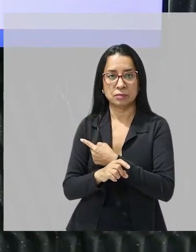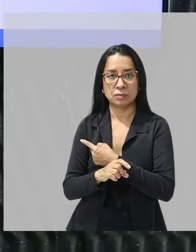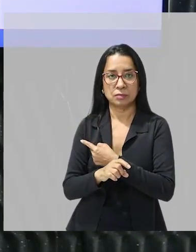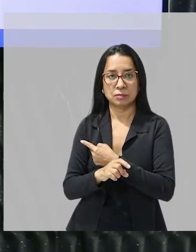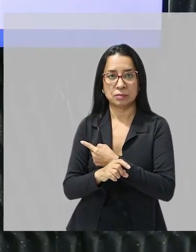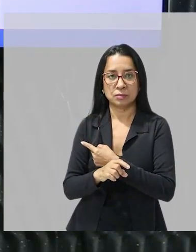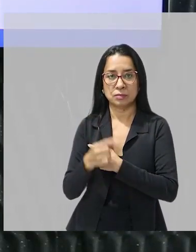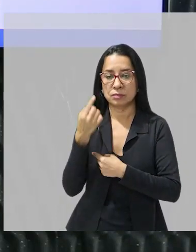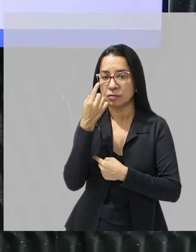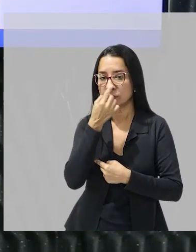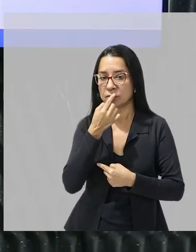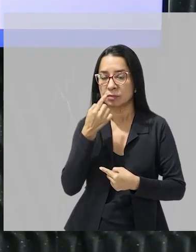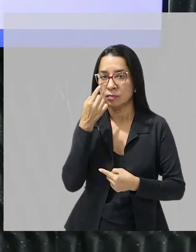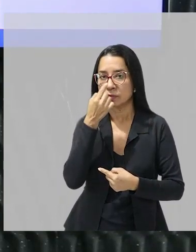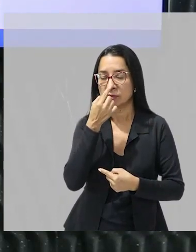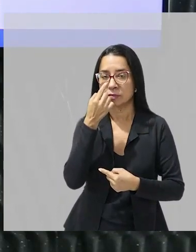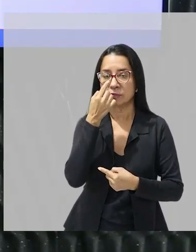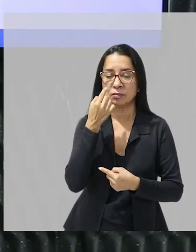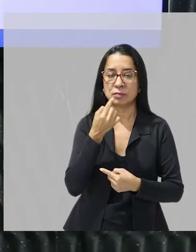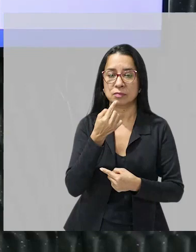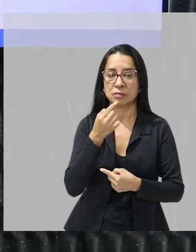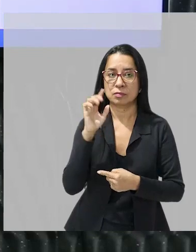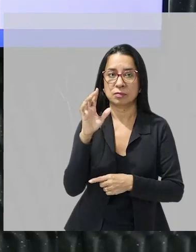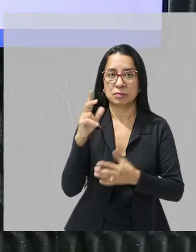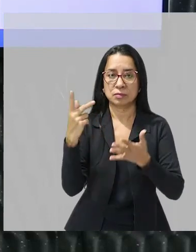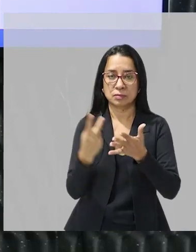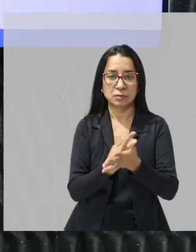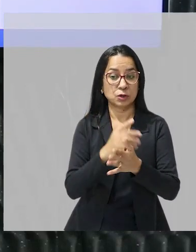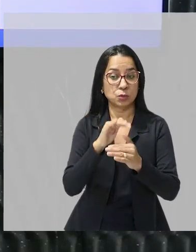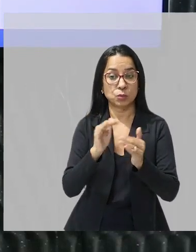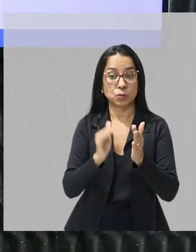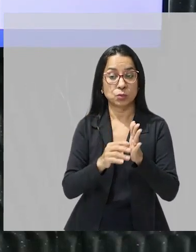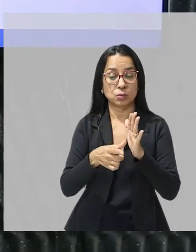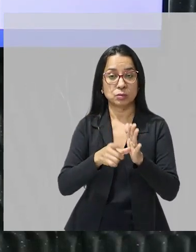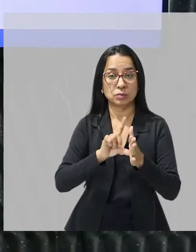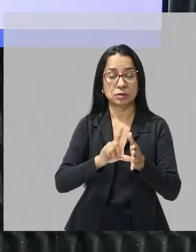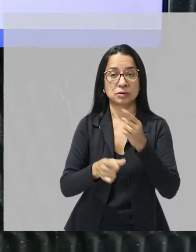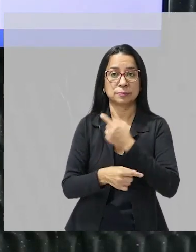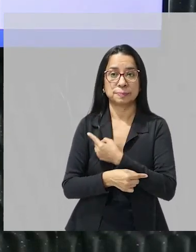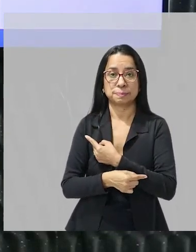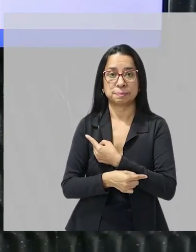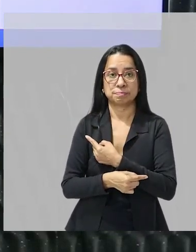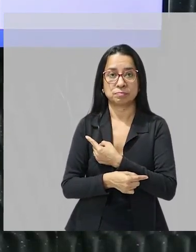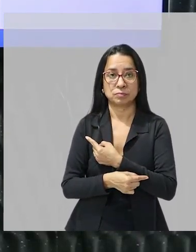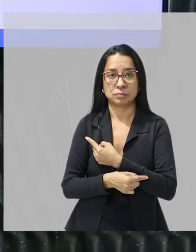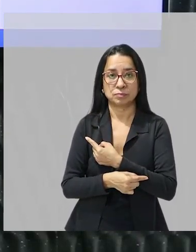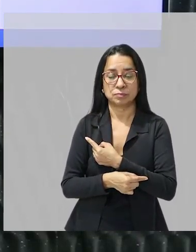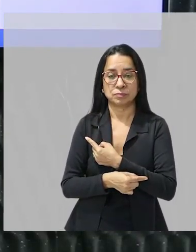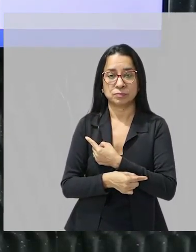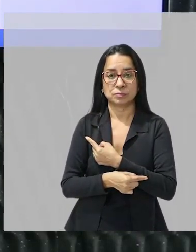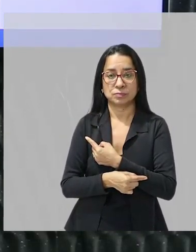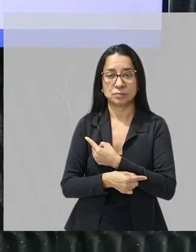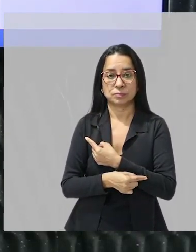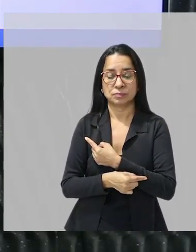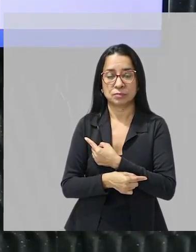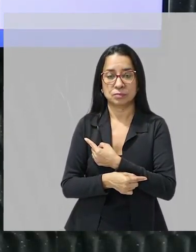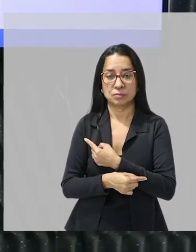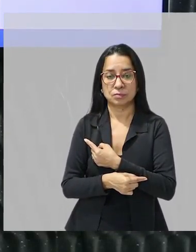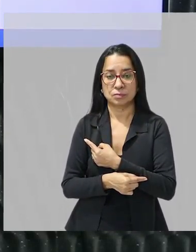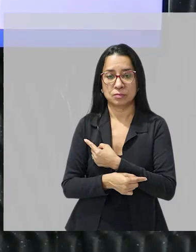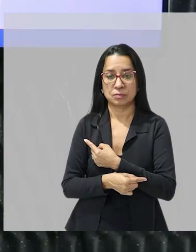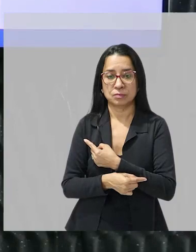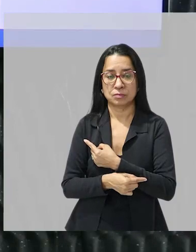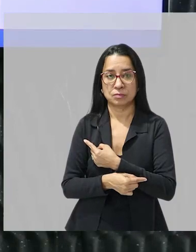que é as cavidades nasais, onde vai acontecer tudo isso aqui, aquecimento, filtração, umidificação e percepção dos